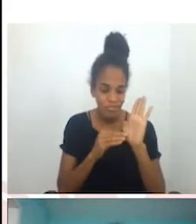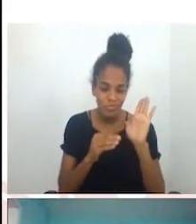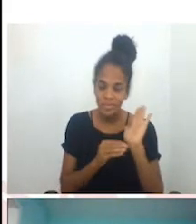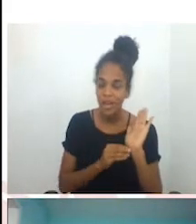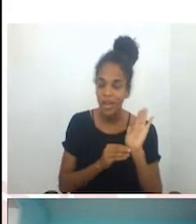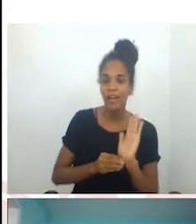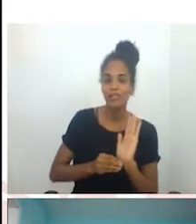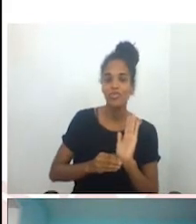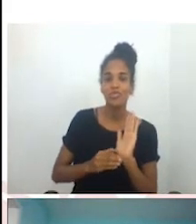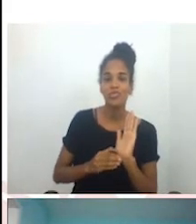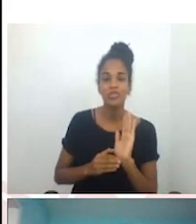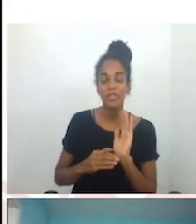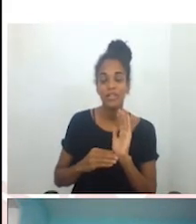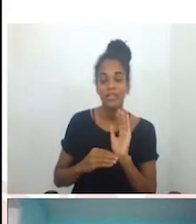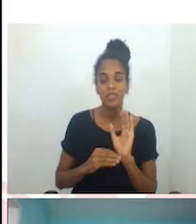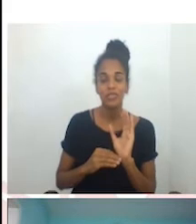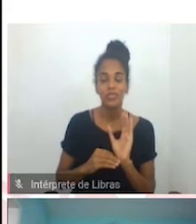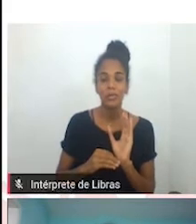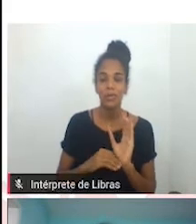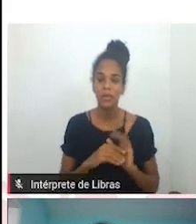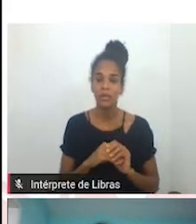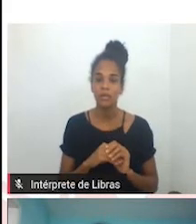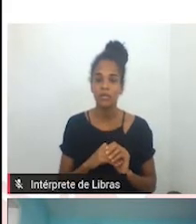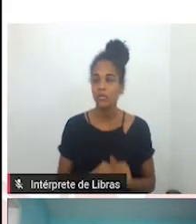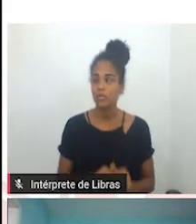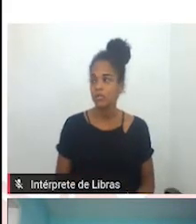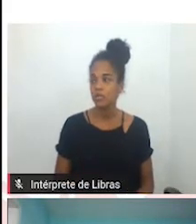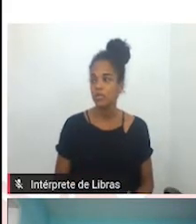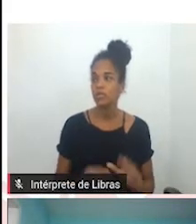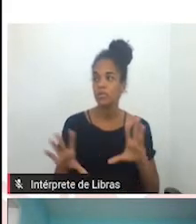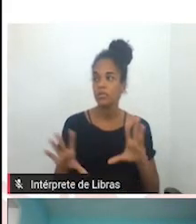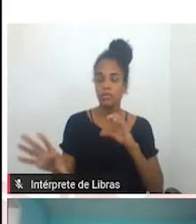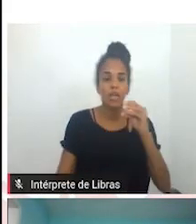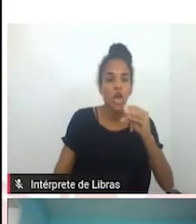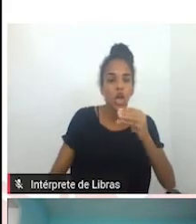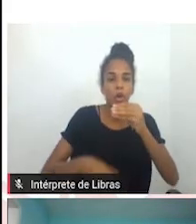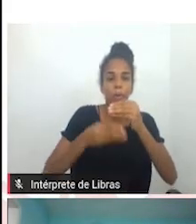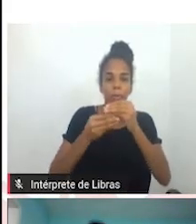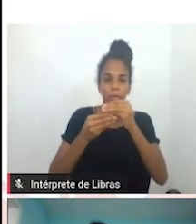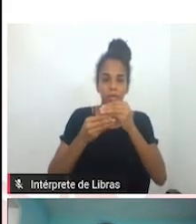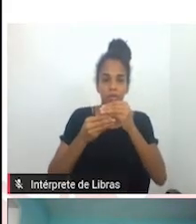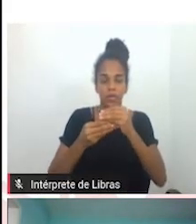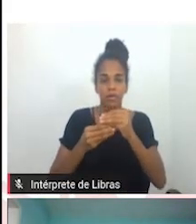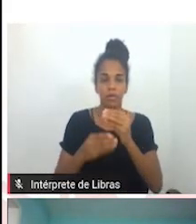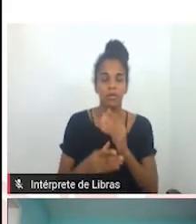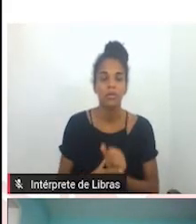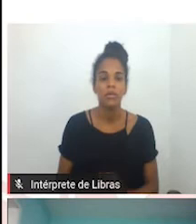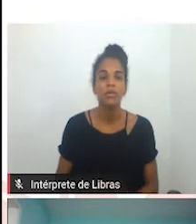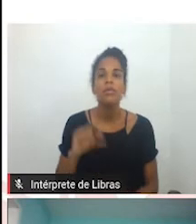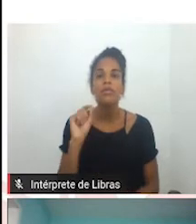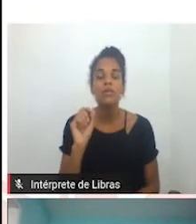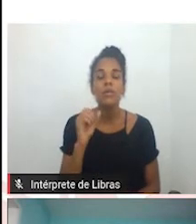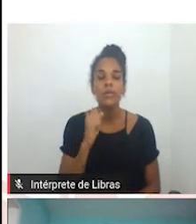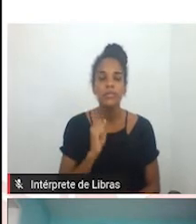complementadas e não totalmente norteadas, complementadas com revisões sistemáticas da literatura. O que é que eu estou querendo dizer? Eu estou querendo dizer que